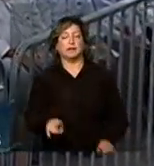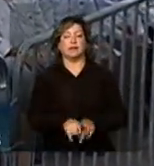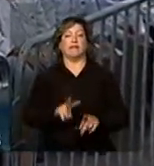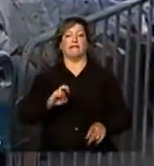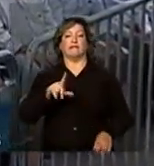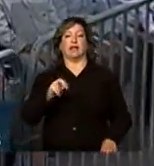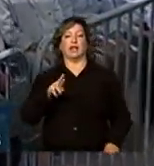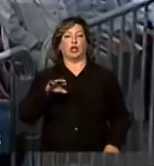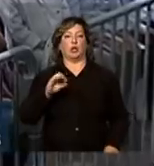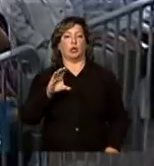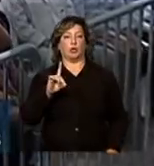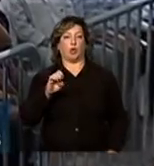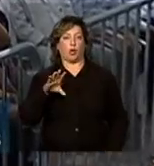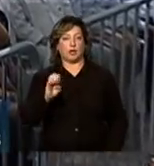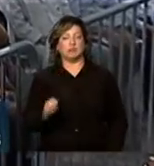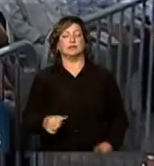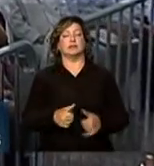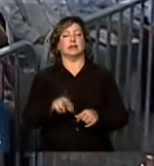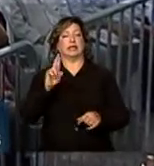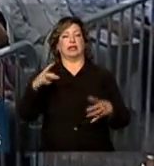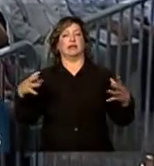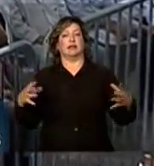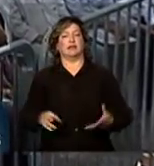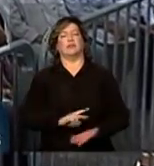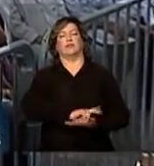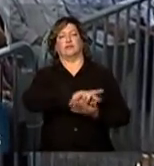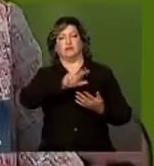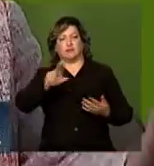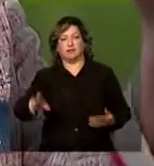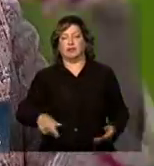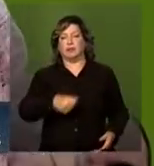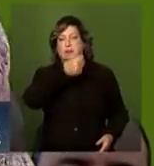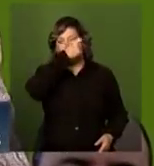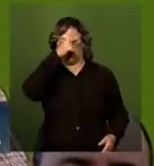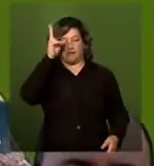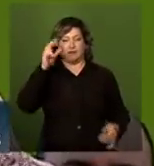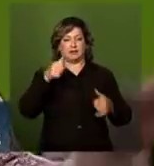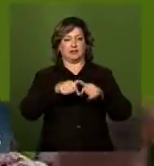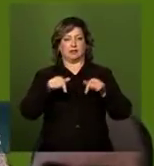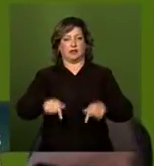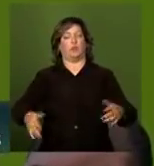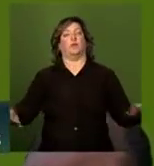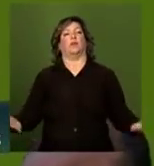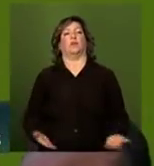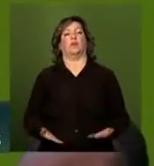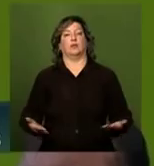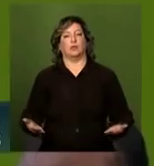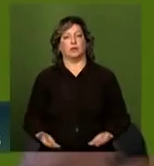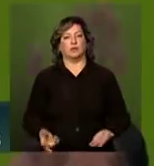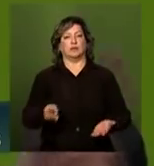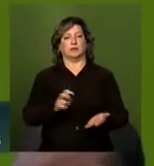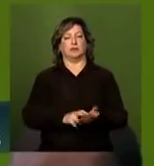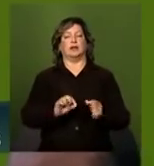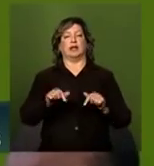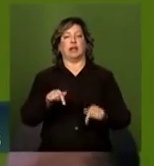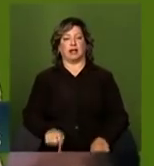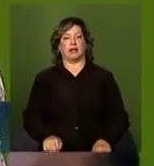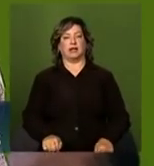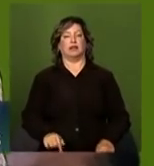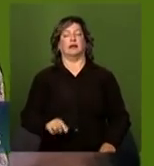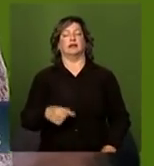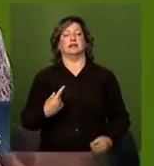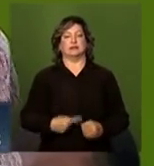Doce se fazem representar com tantos prefeitos e prefeitas nesta manhã aqui em Governador